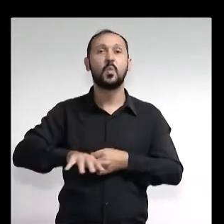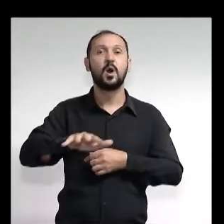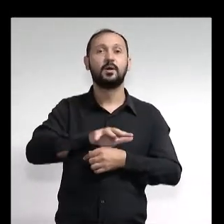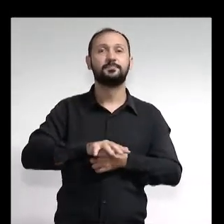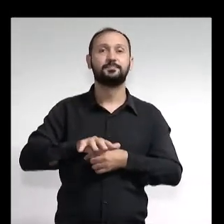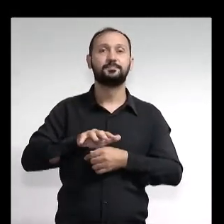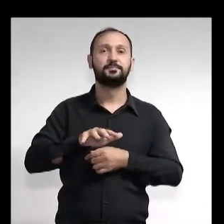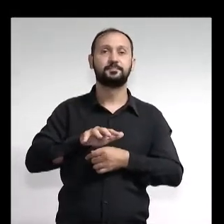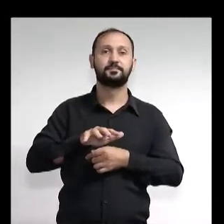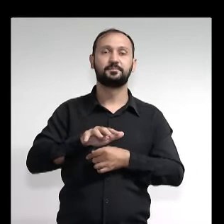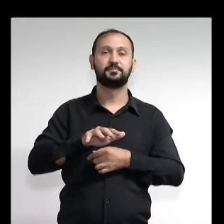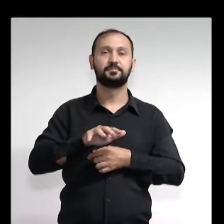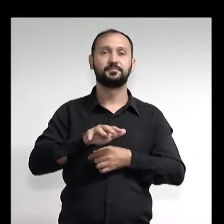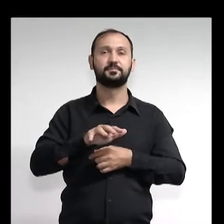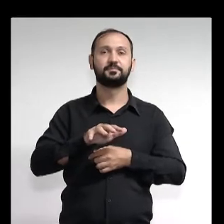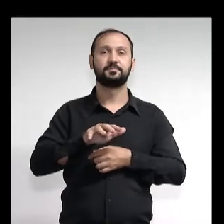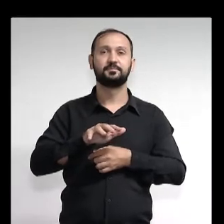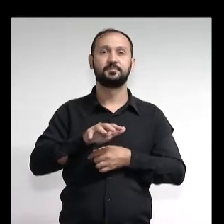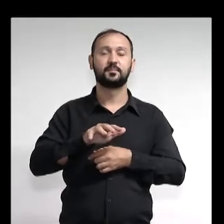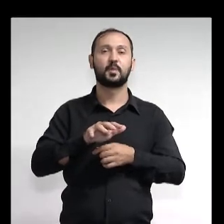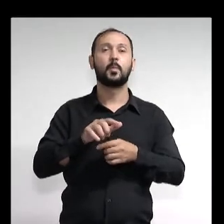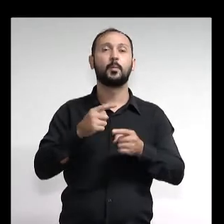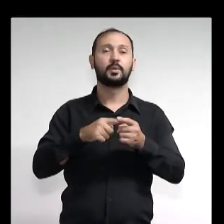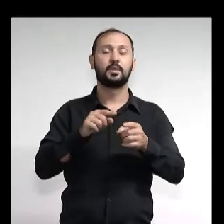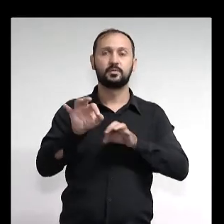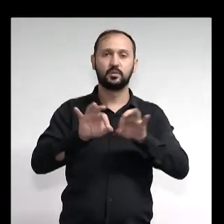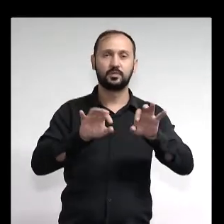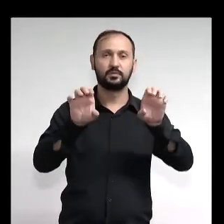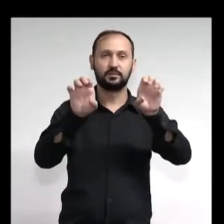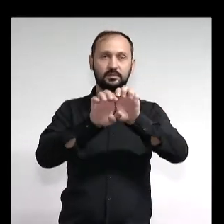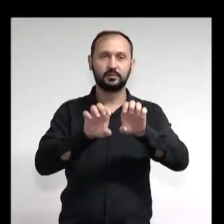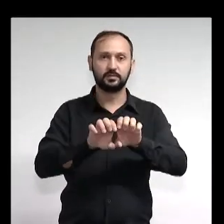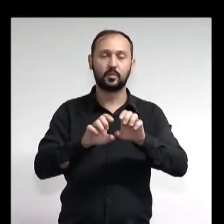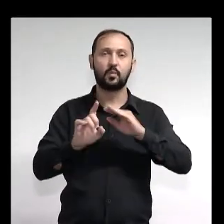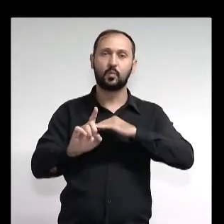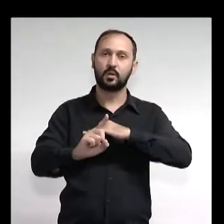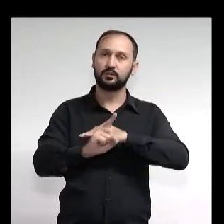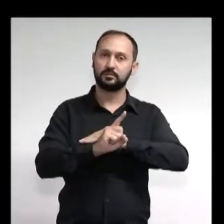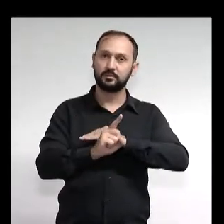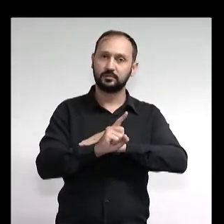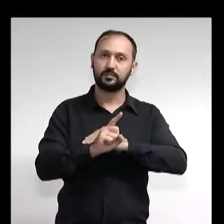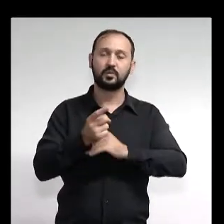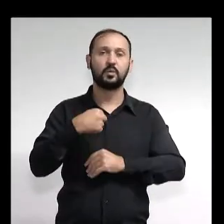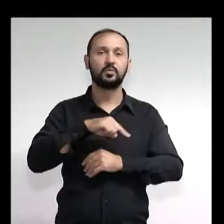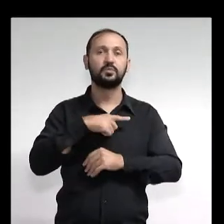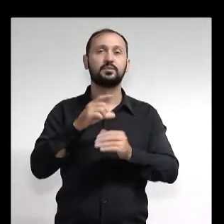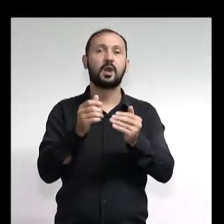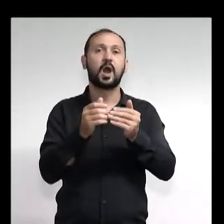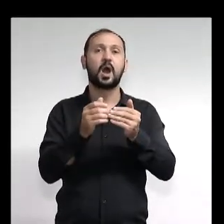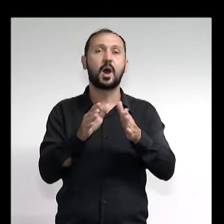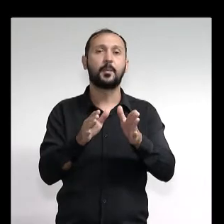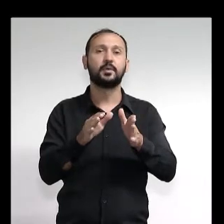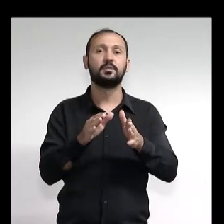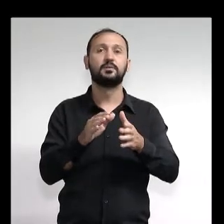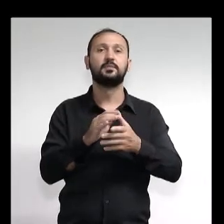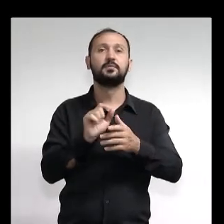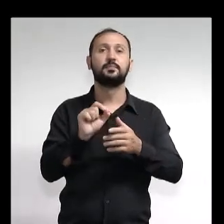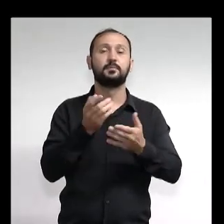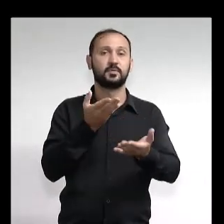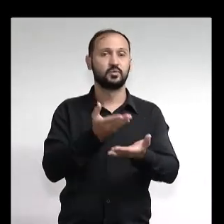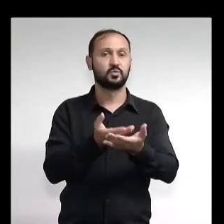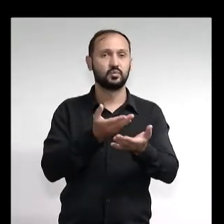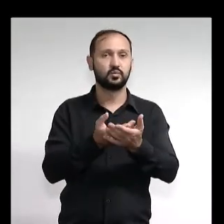altas habilidades, que é um campo que, ao estruturar um